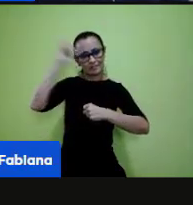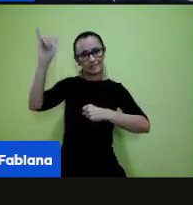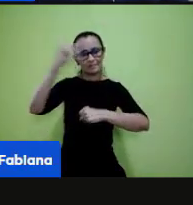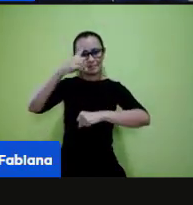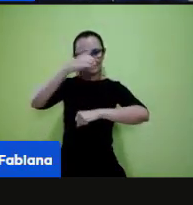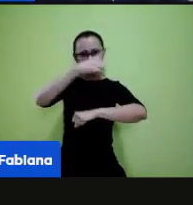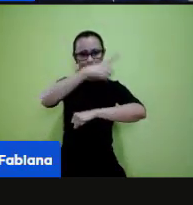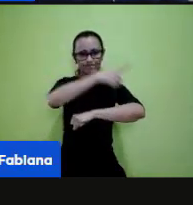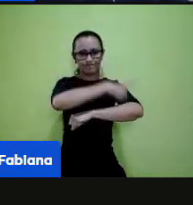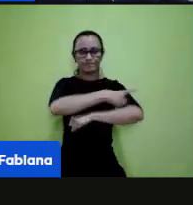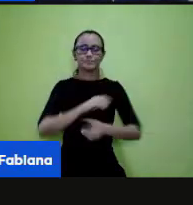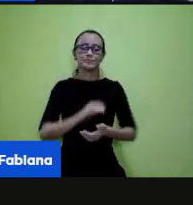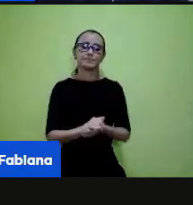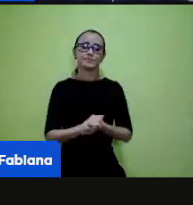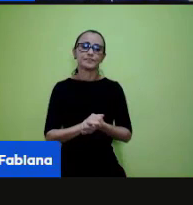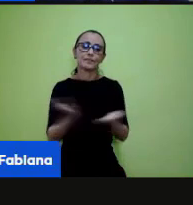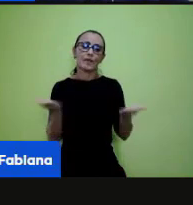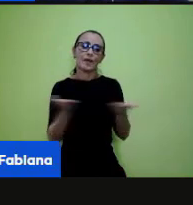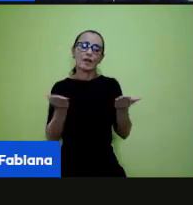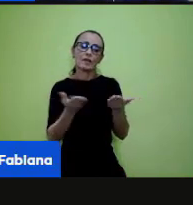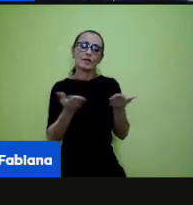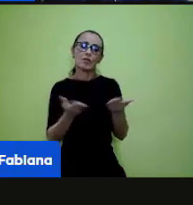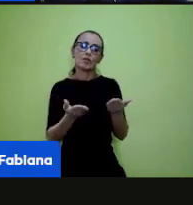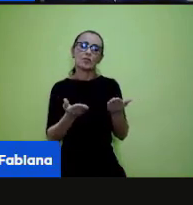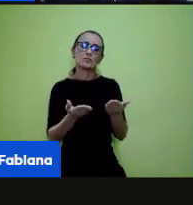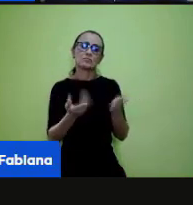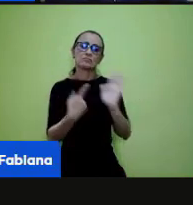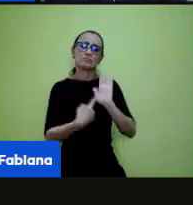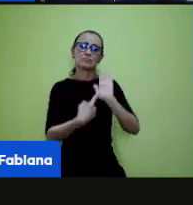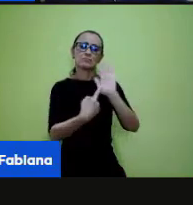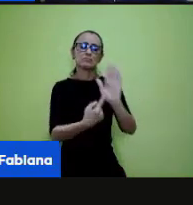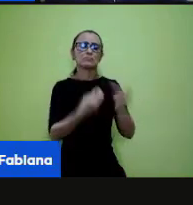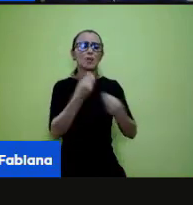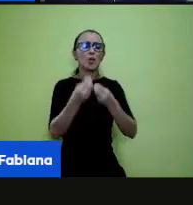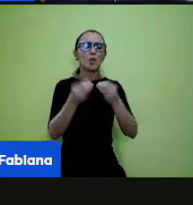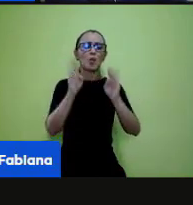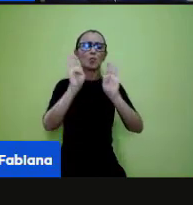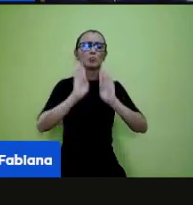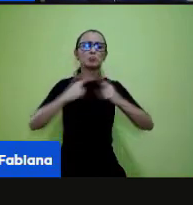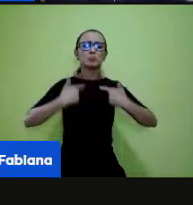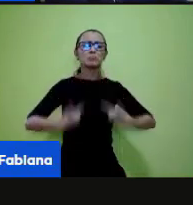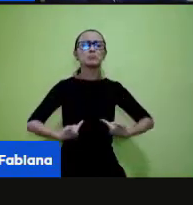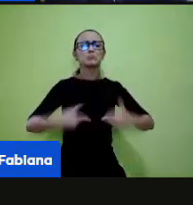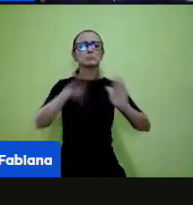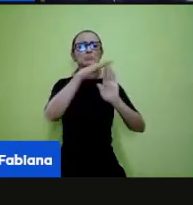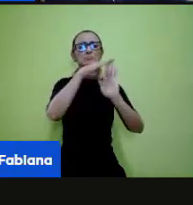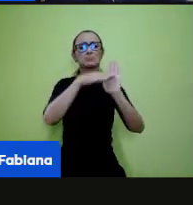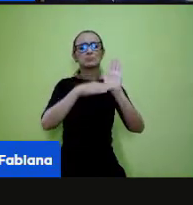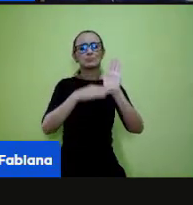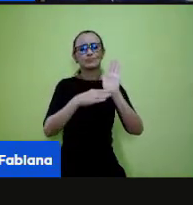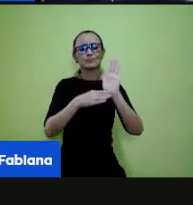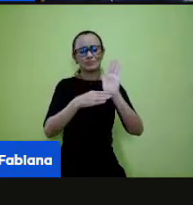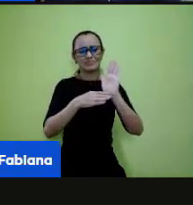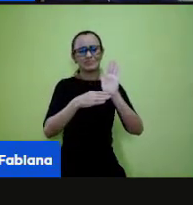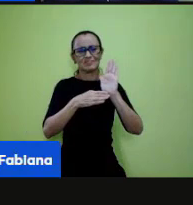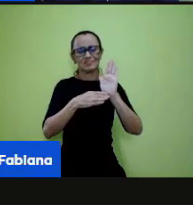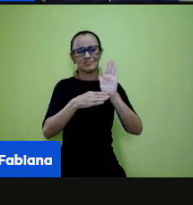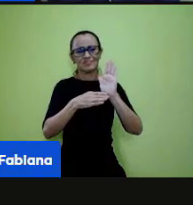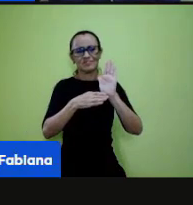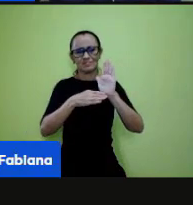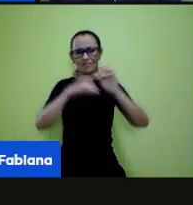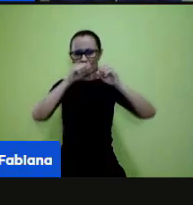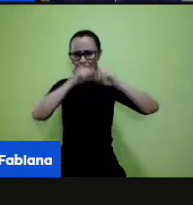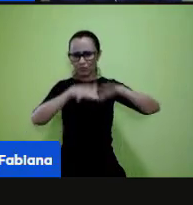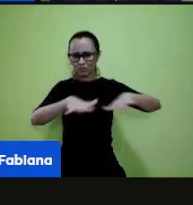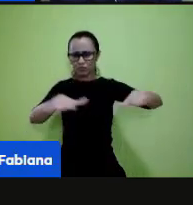gente cita agora a questão da biologia do vetor. A gente precisa conhecer o nosso inimigo para a